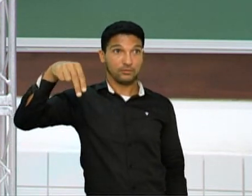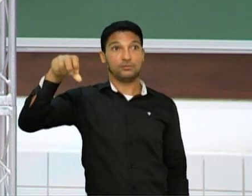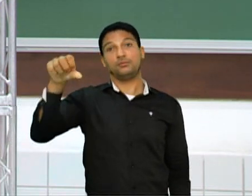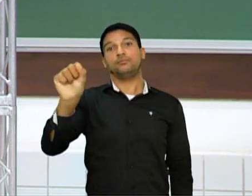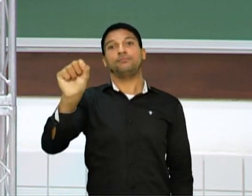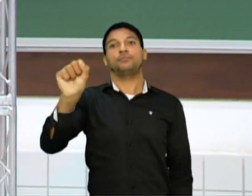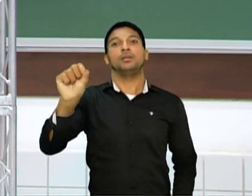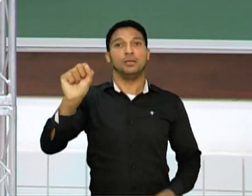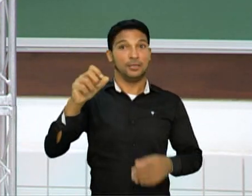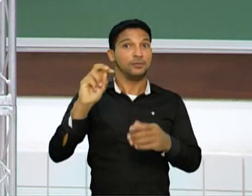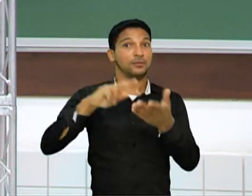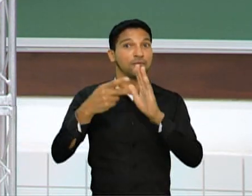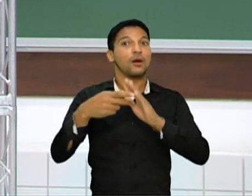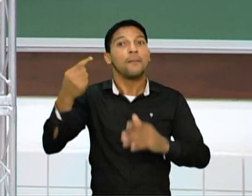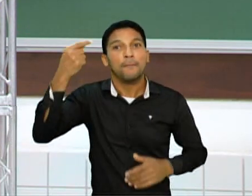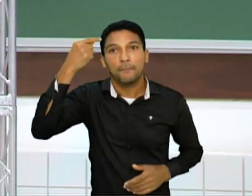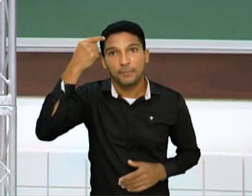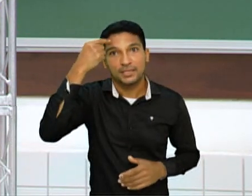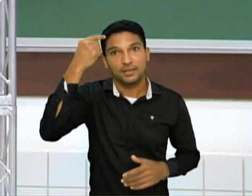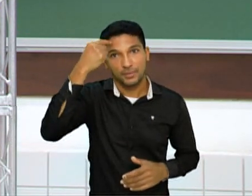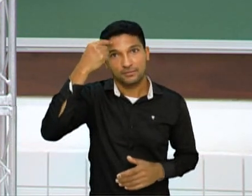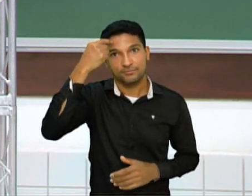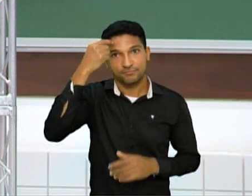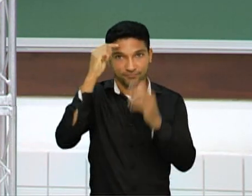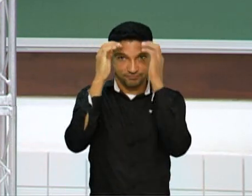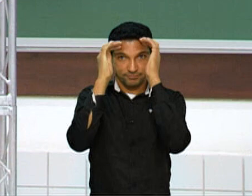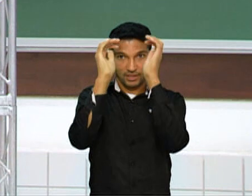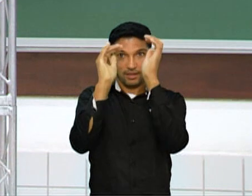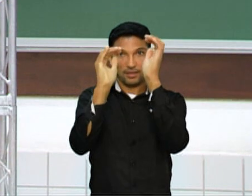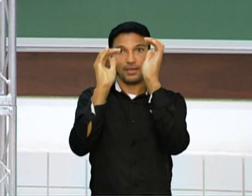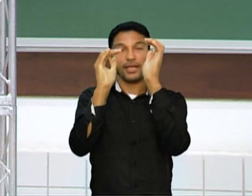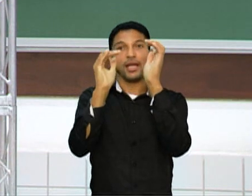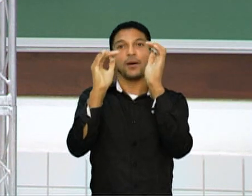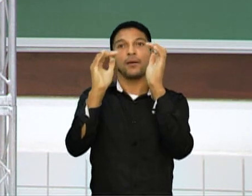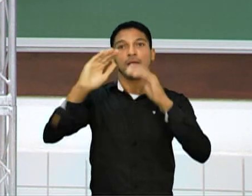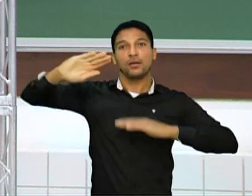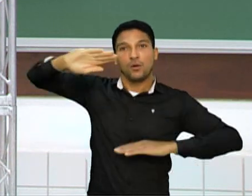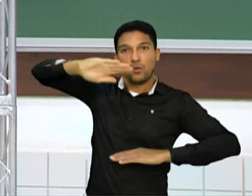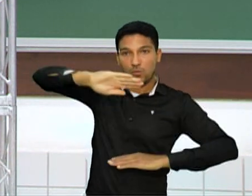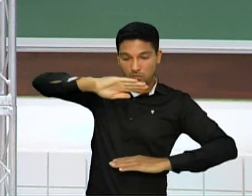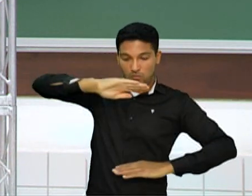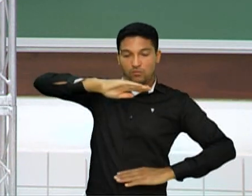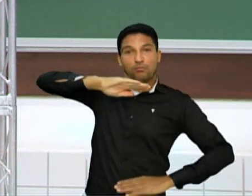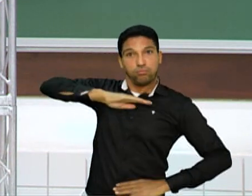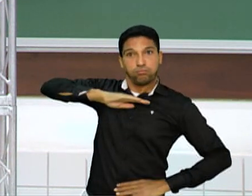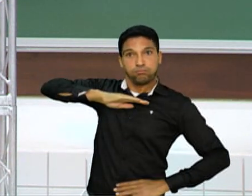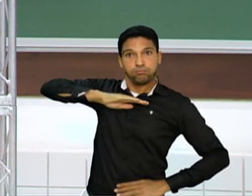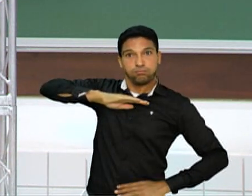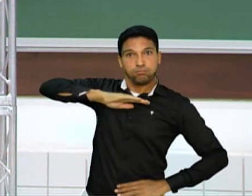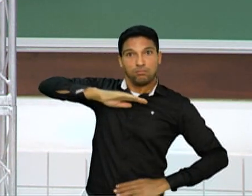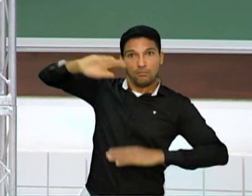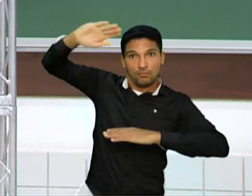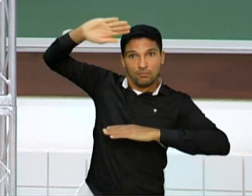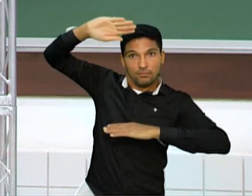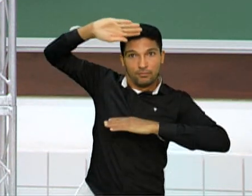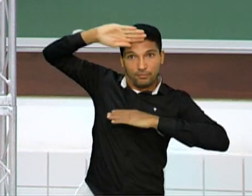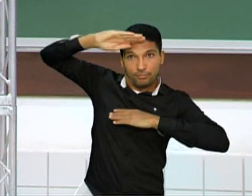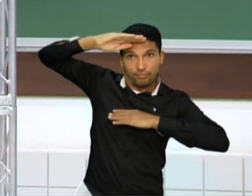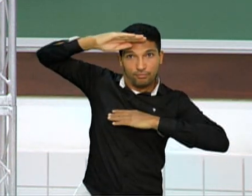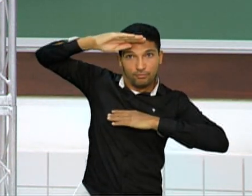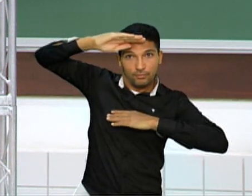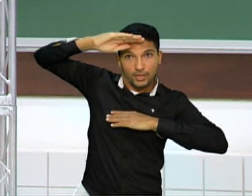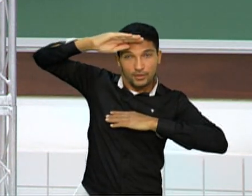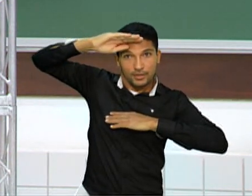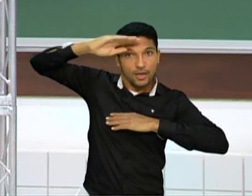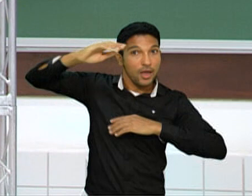você, que é formado por duas partes, a primeira delas é essa que pensa, que agora, nesse momento, está pensando sobre o que você está vendo na aula,